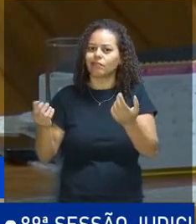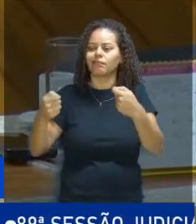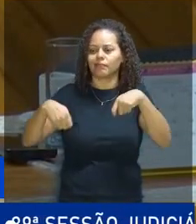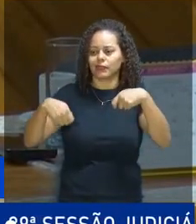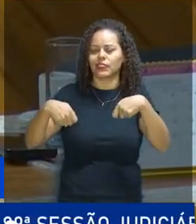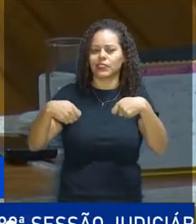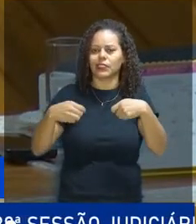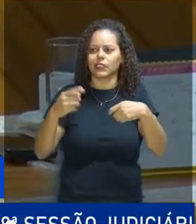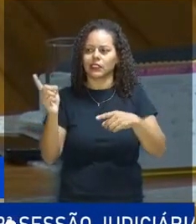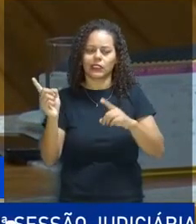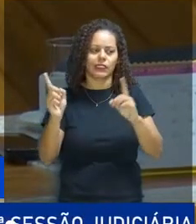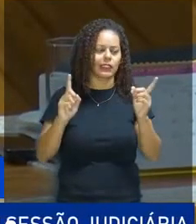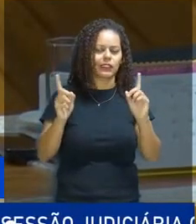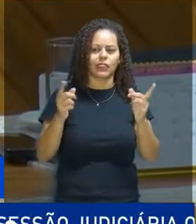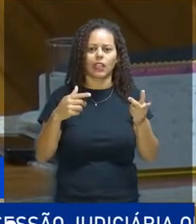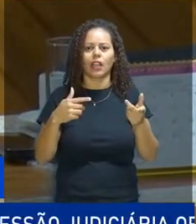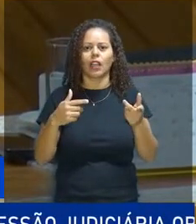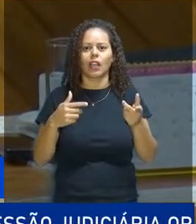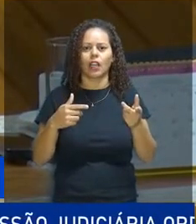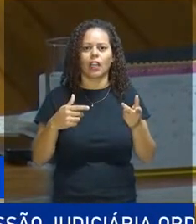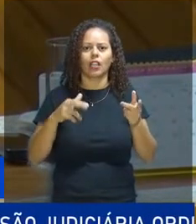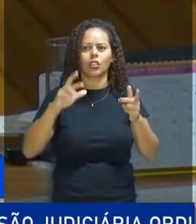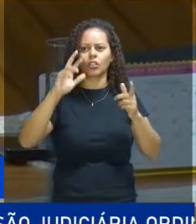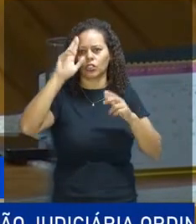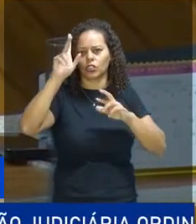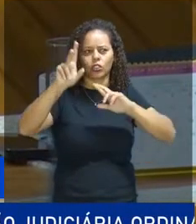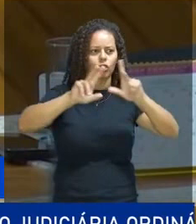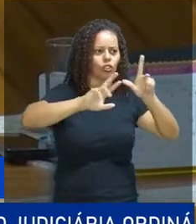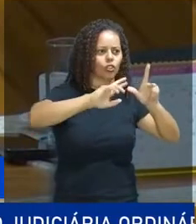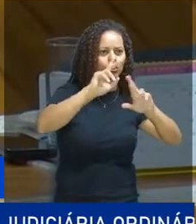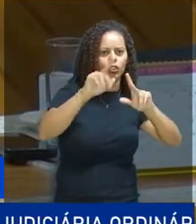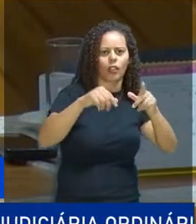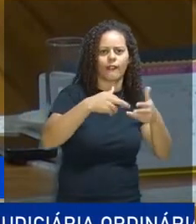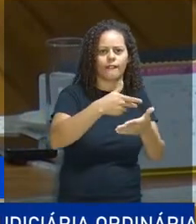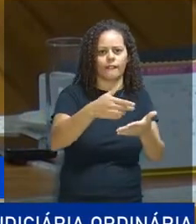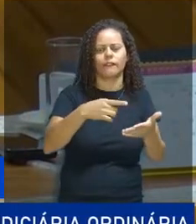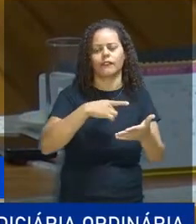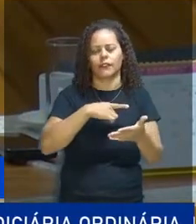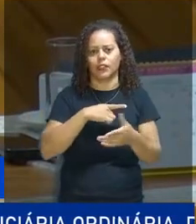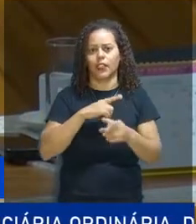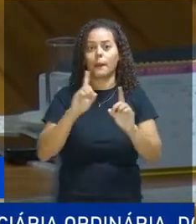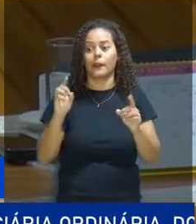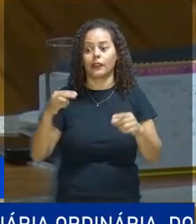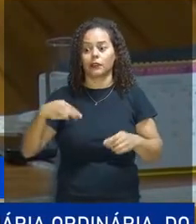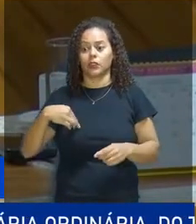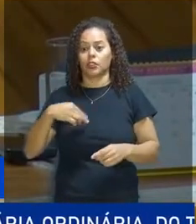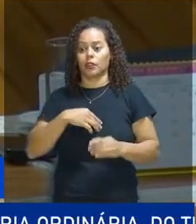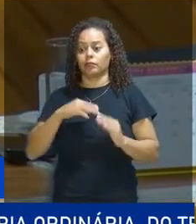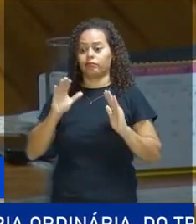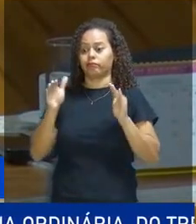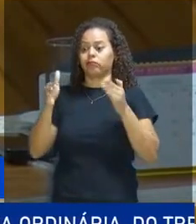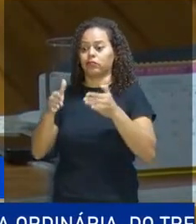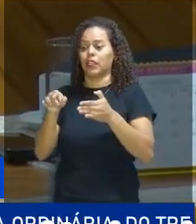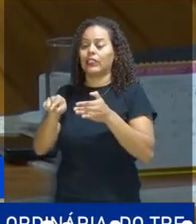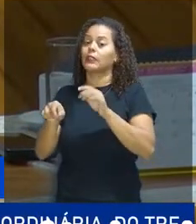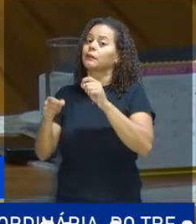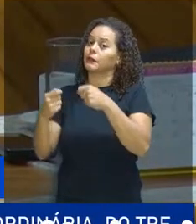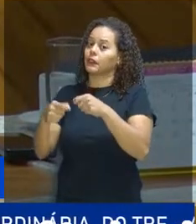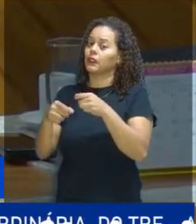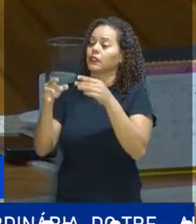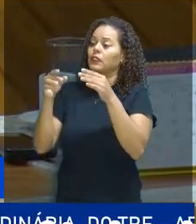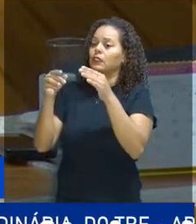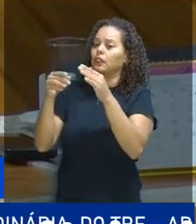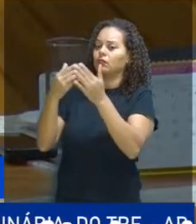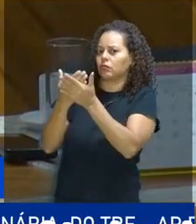sua particularidade e tem sua razão de ser. No caso presente, senhor presidente, conforme já ficou consignado devidamente no